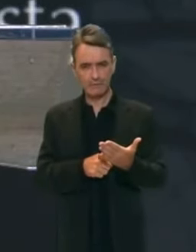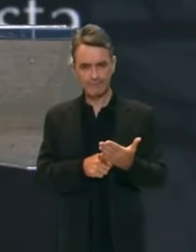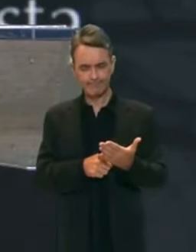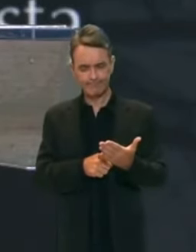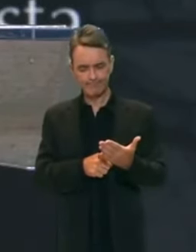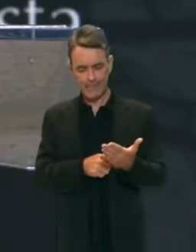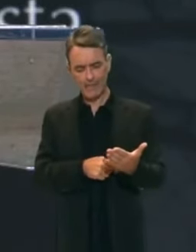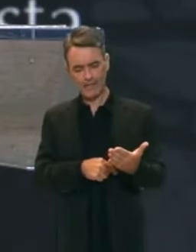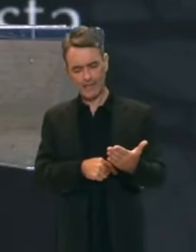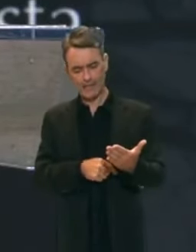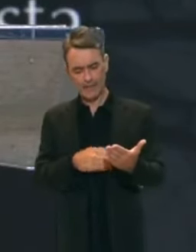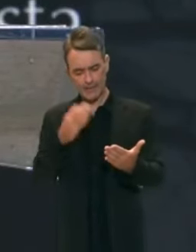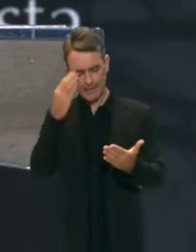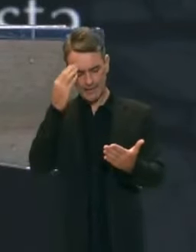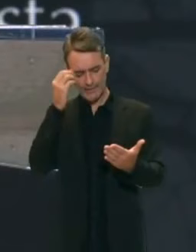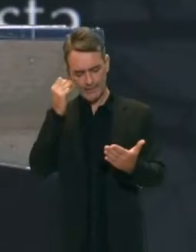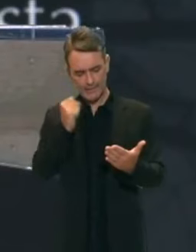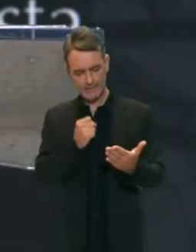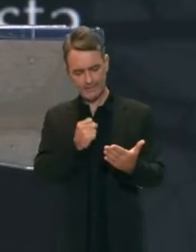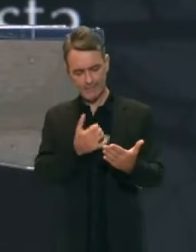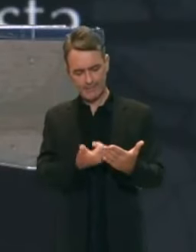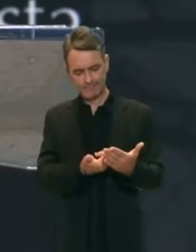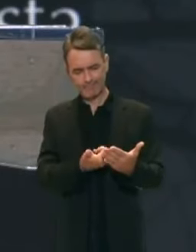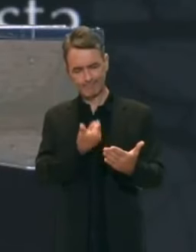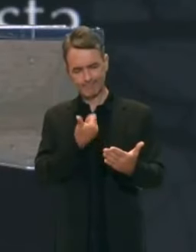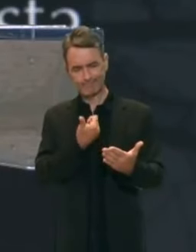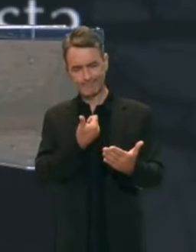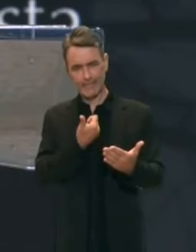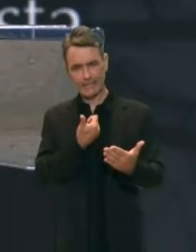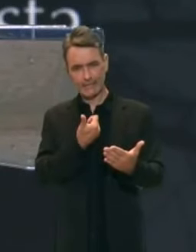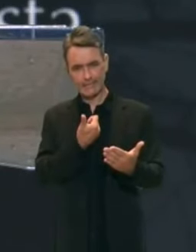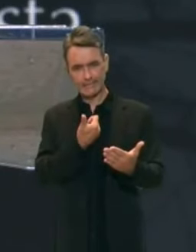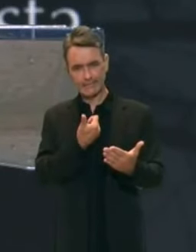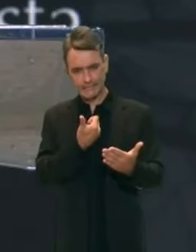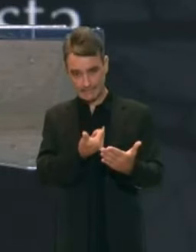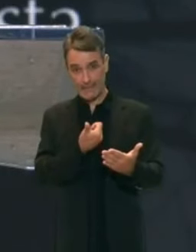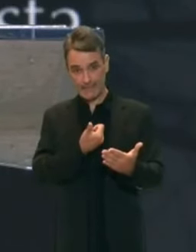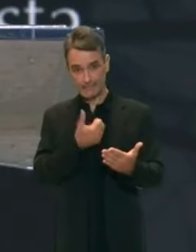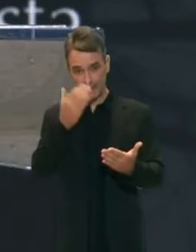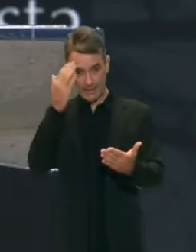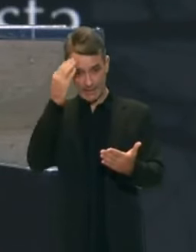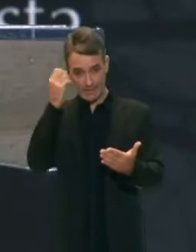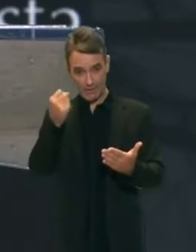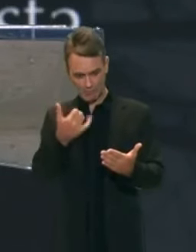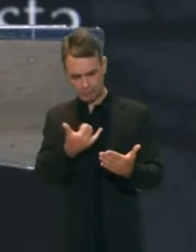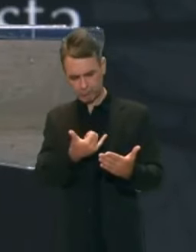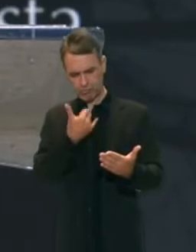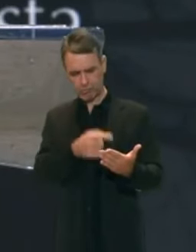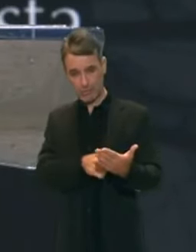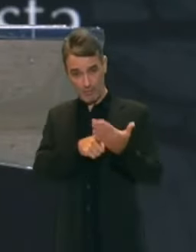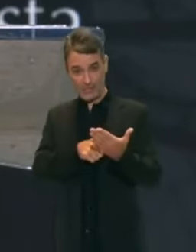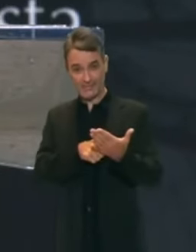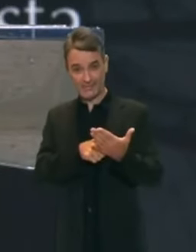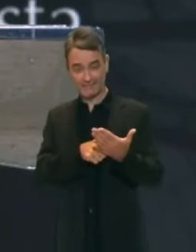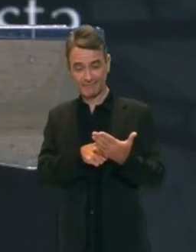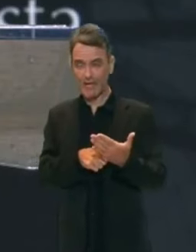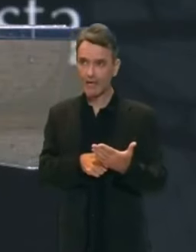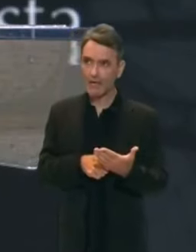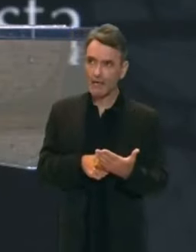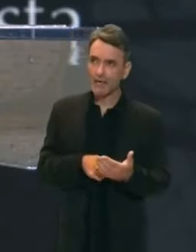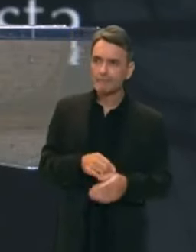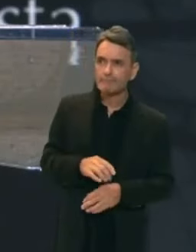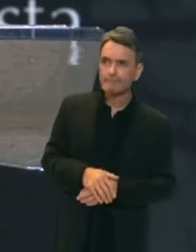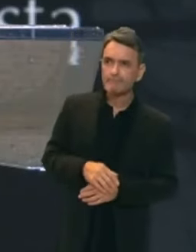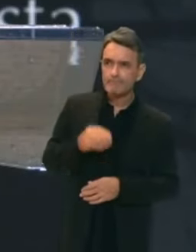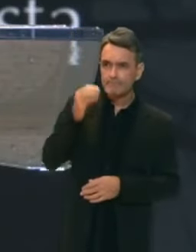quando a sabedoria fala. Quando a sabedoria fala, nós conectamos a nossa mente e a enchemos